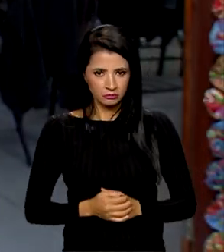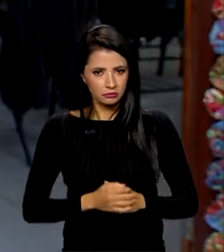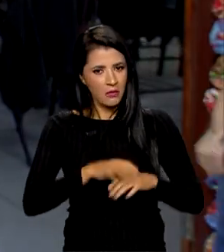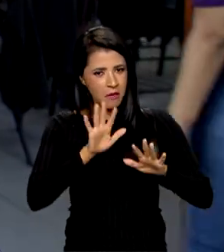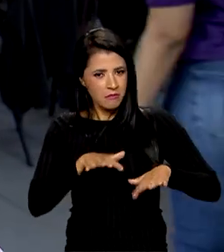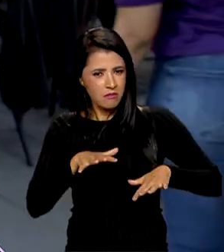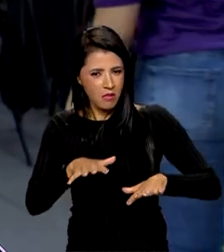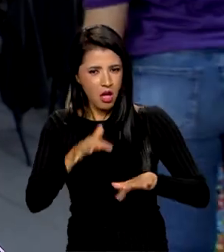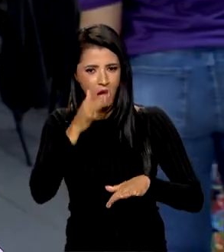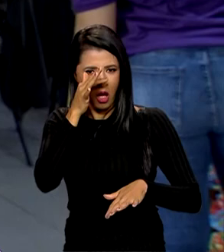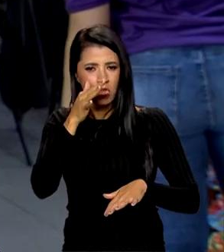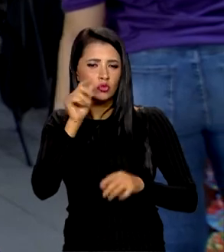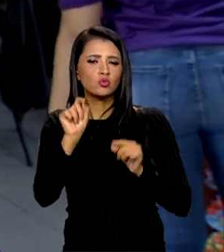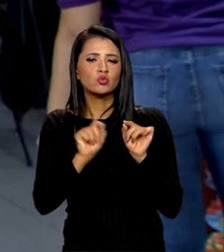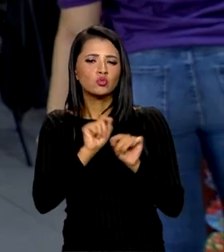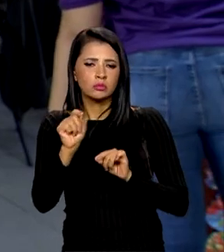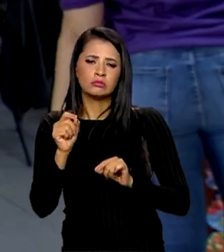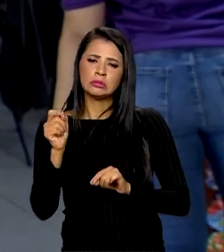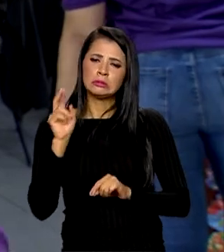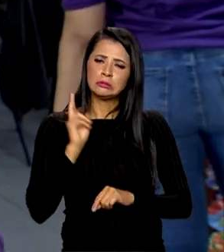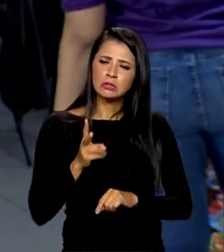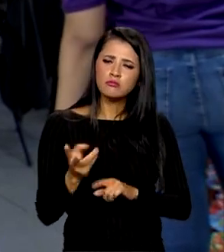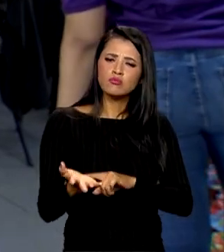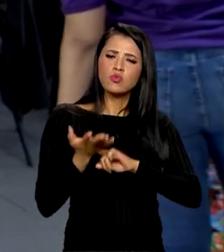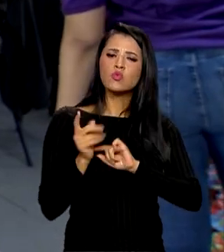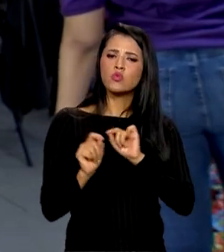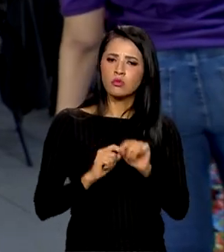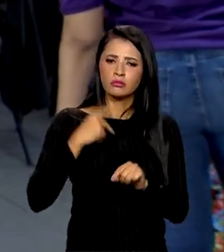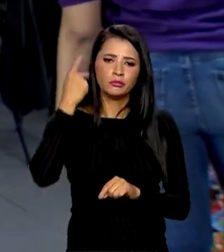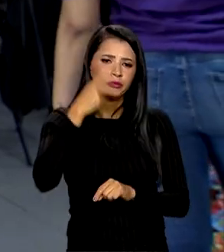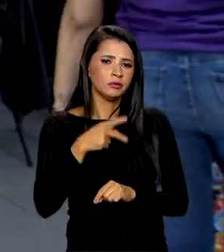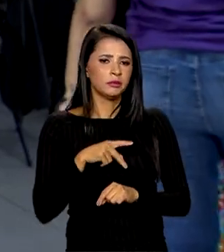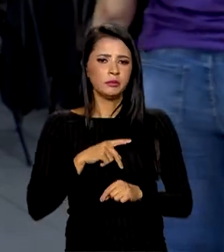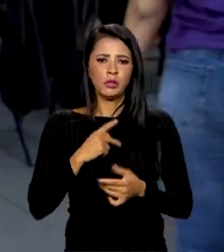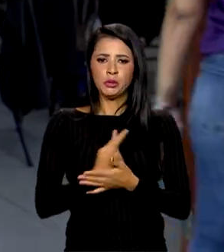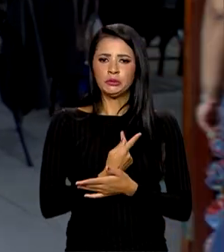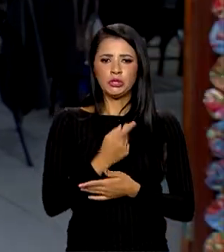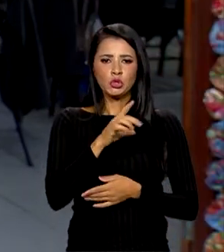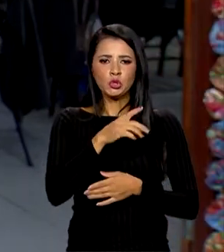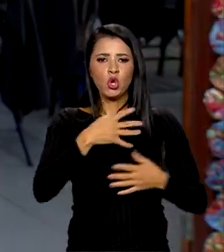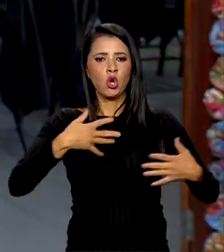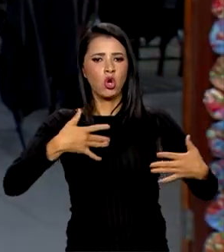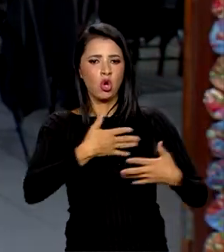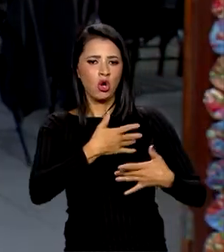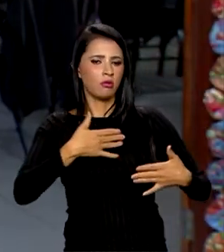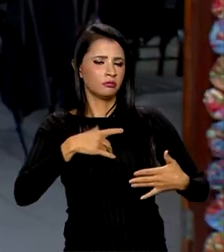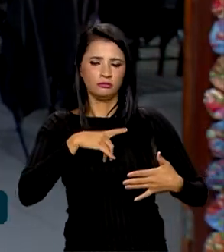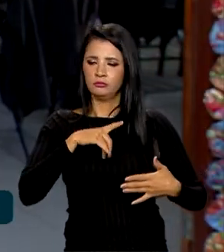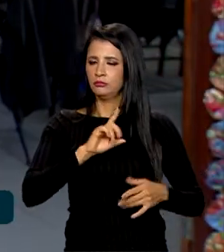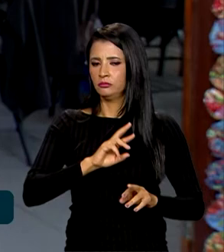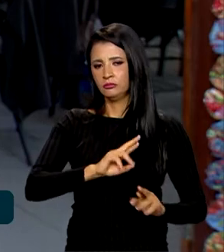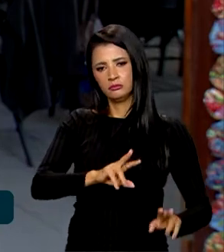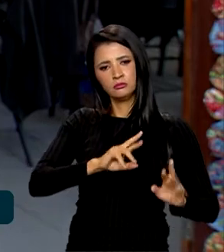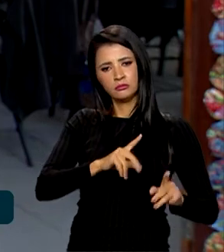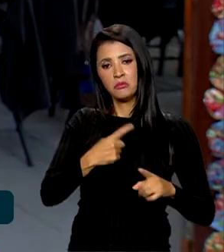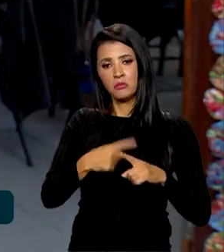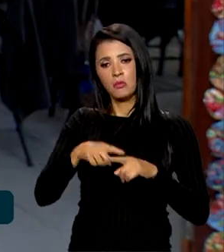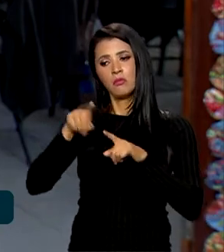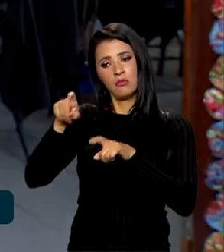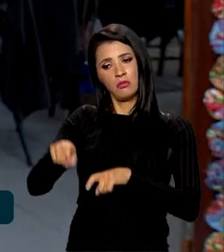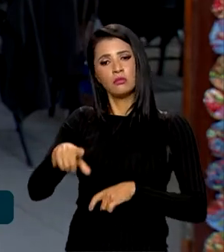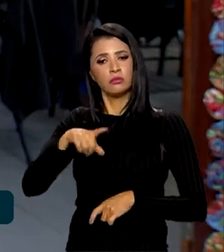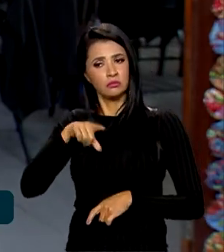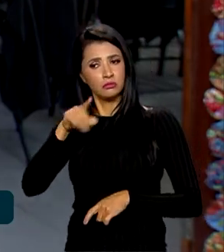historicamente, sempre veio para poder dizer que as políticas não podem acontecer só nas capitais, porque o campo existe, as